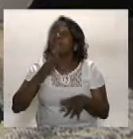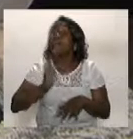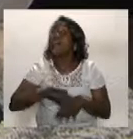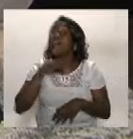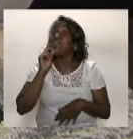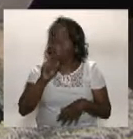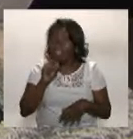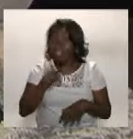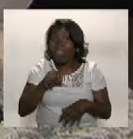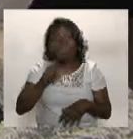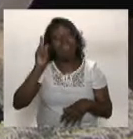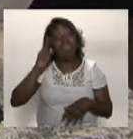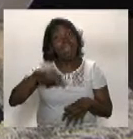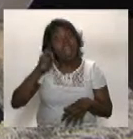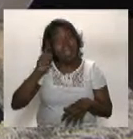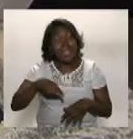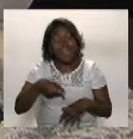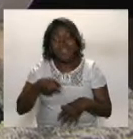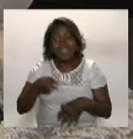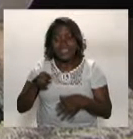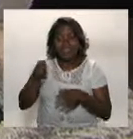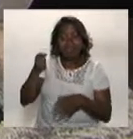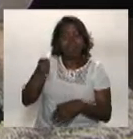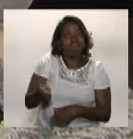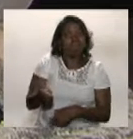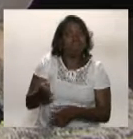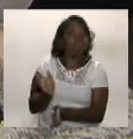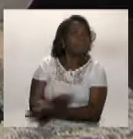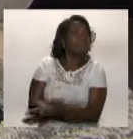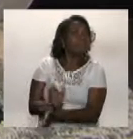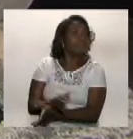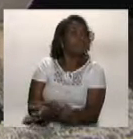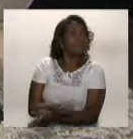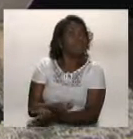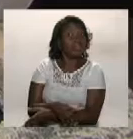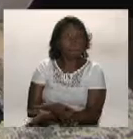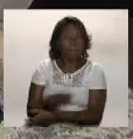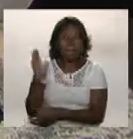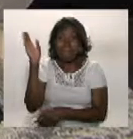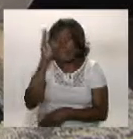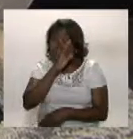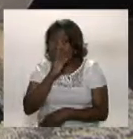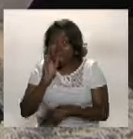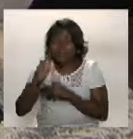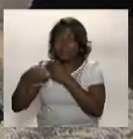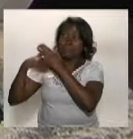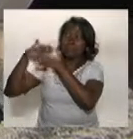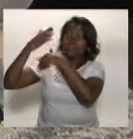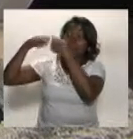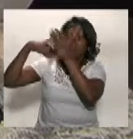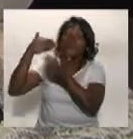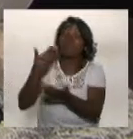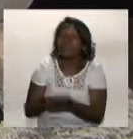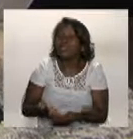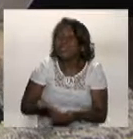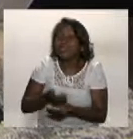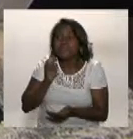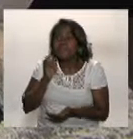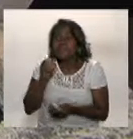quer ver o seu marido preso ou processado, essa é a verdade. Ela acha que essa situação vai ser solucionada.